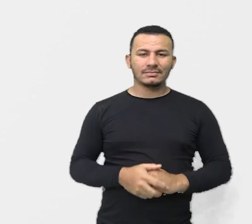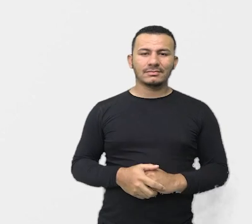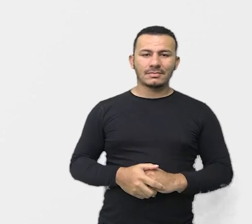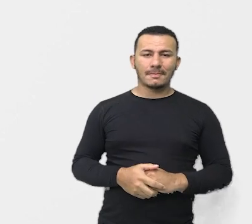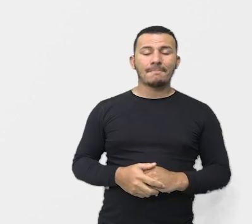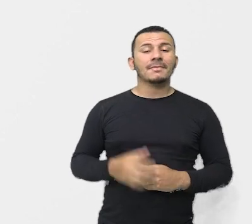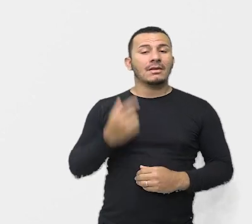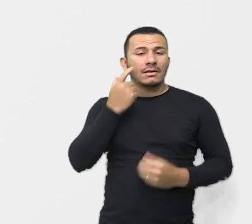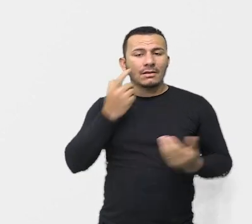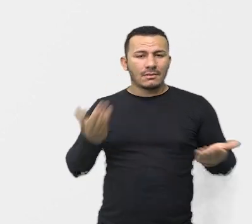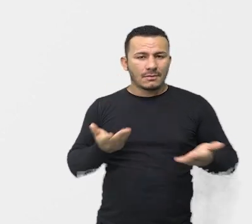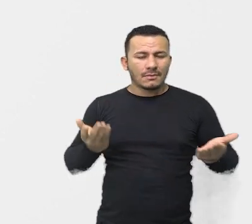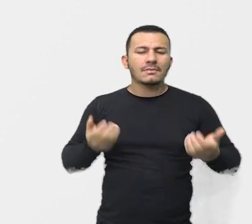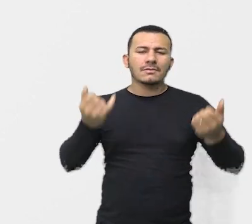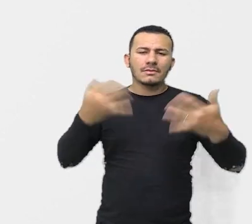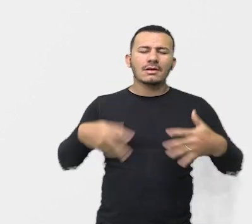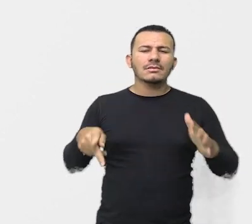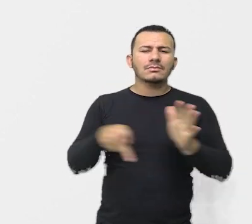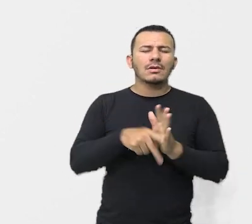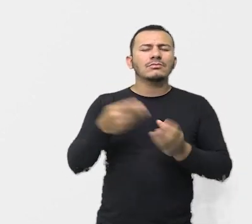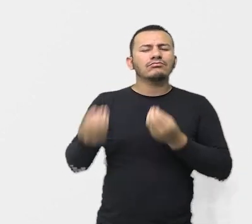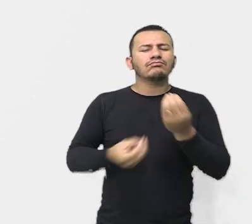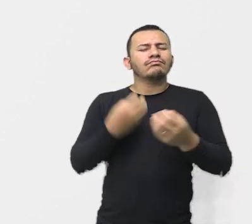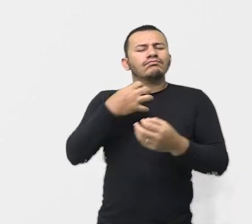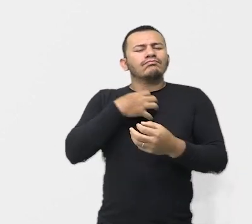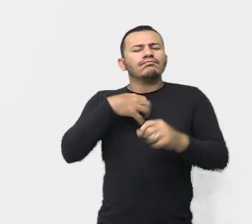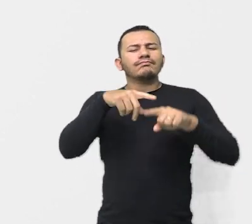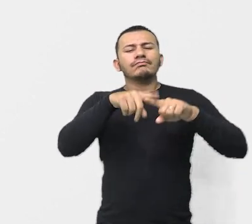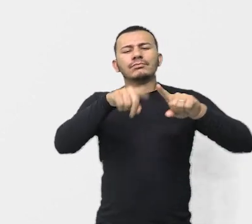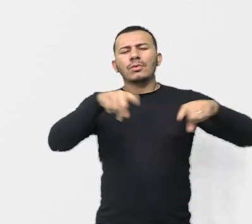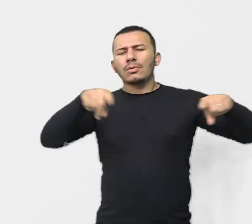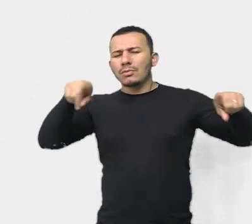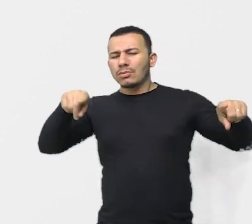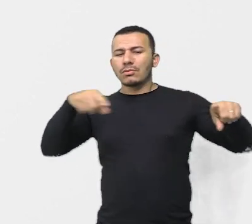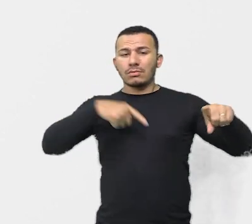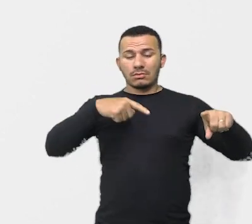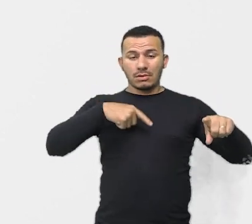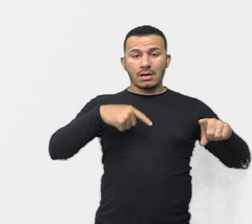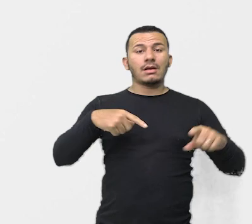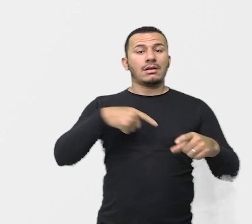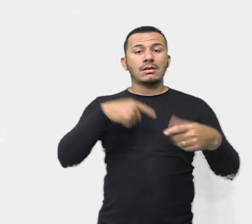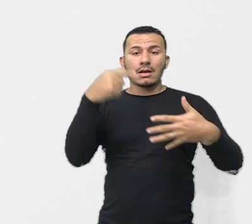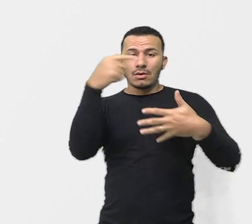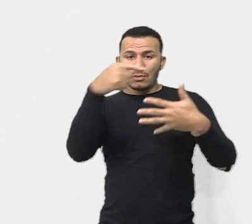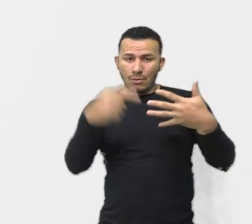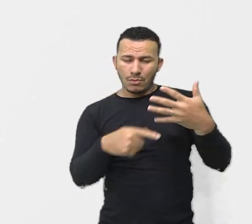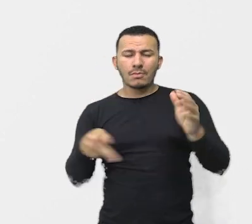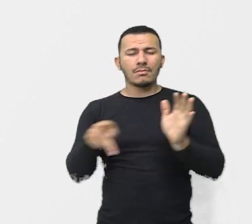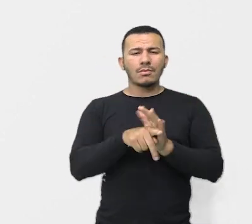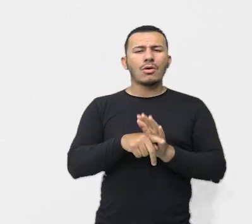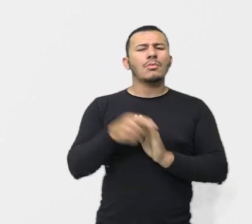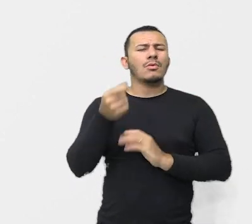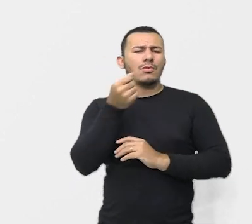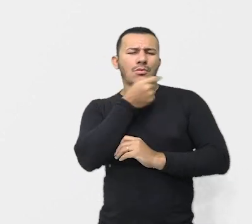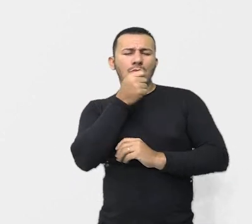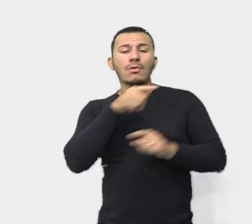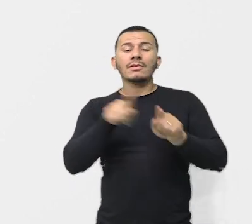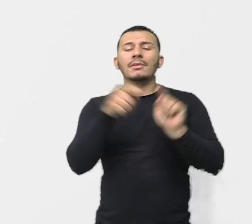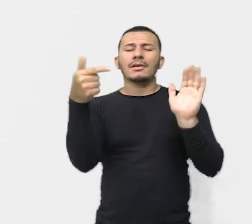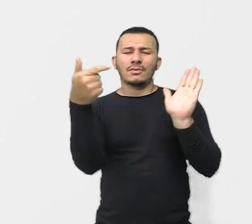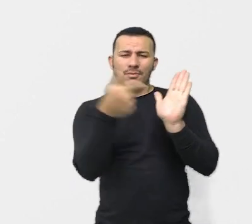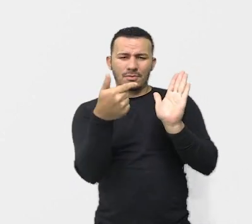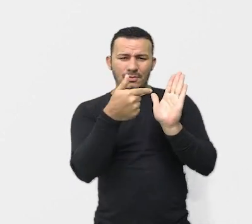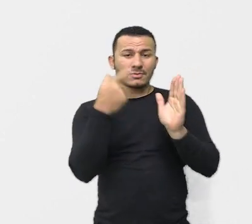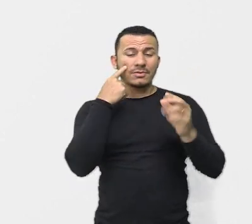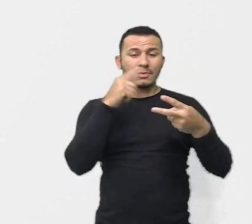Então, a gente vai tratar de efeitos de sentido. Em especial, será o efeito de humor e ironia, já está aí.